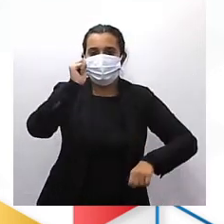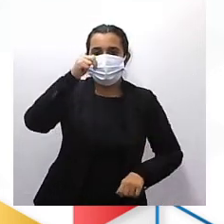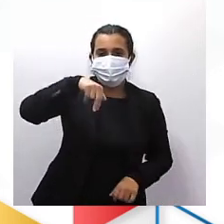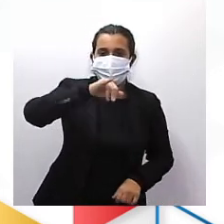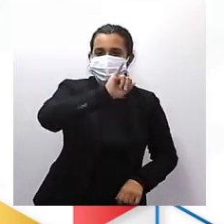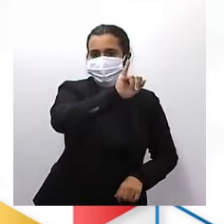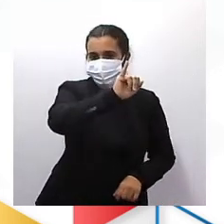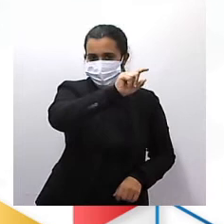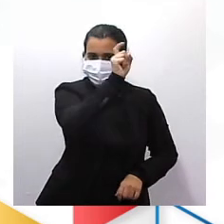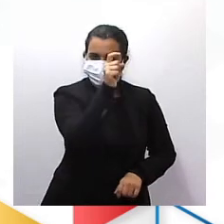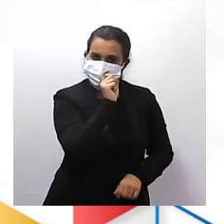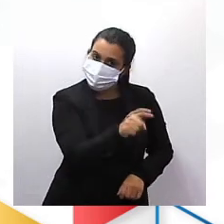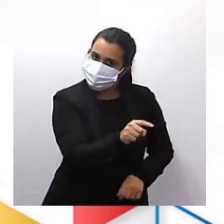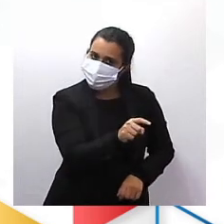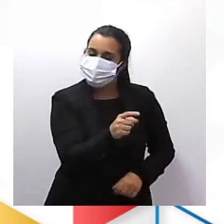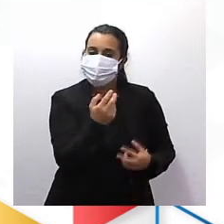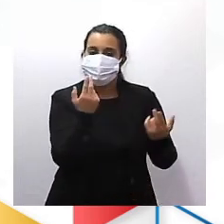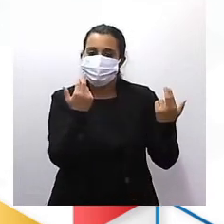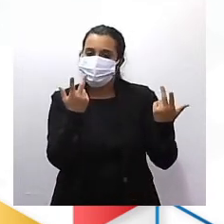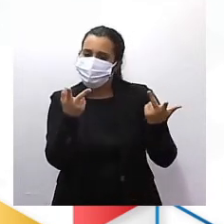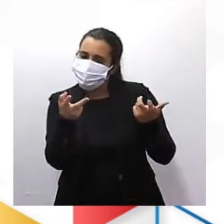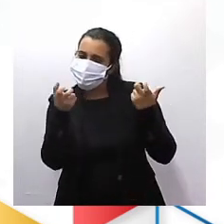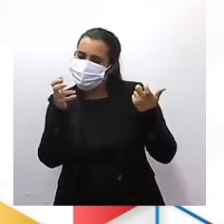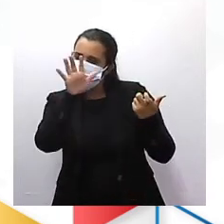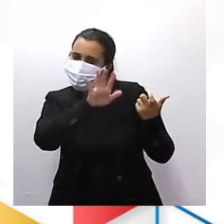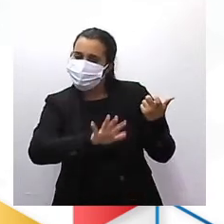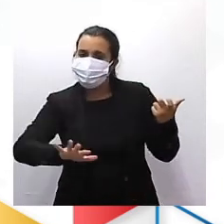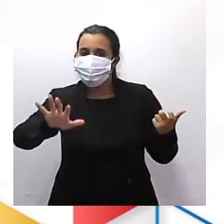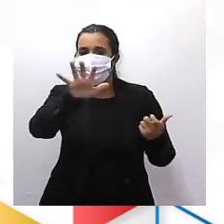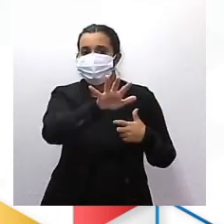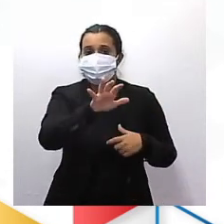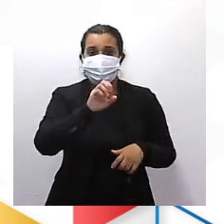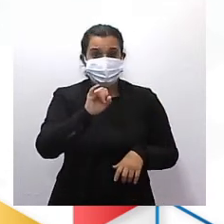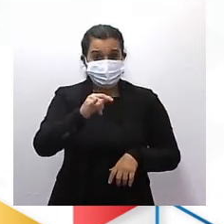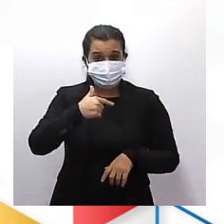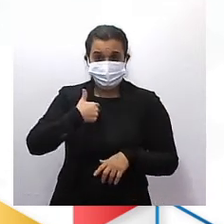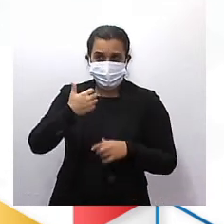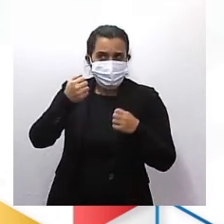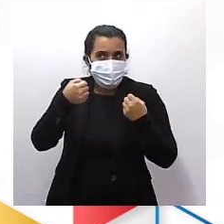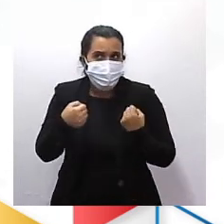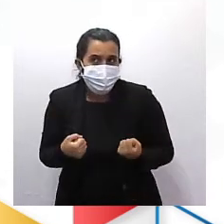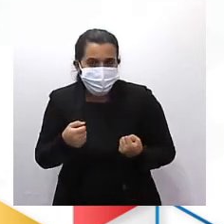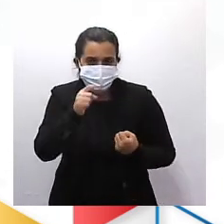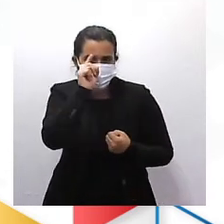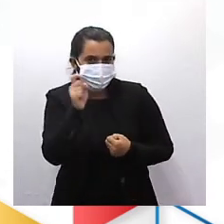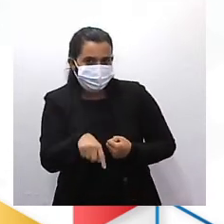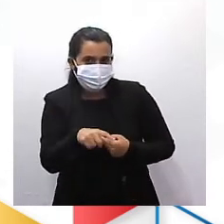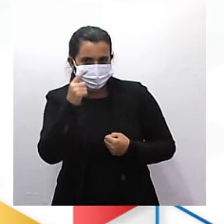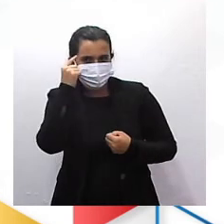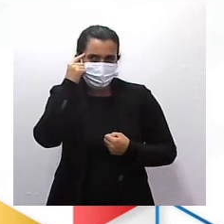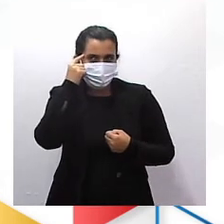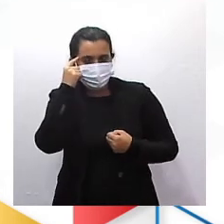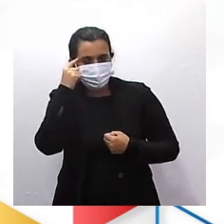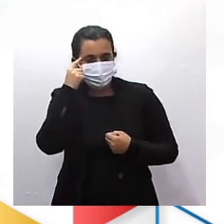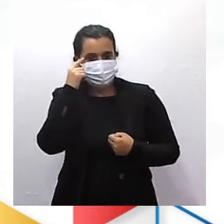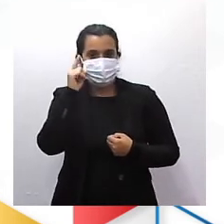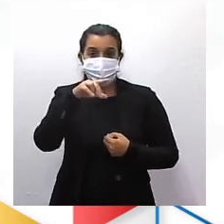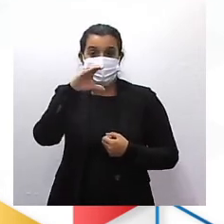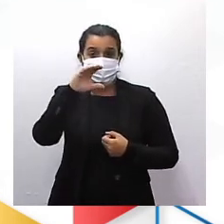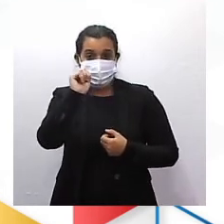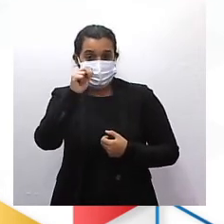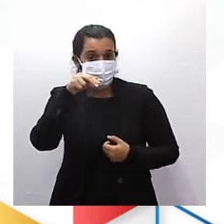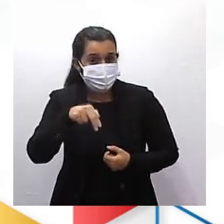alterado. Então, se eu quiser, por exemplo, perguntar se eu posso alguma coisa, eu pergunto